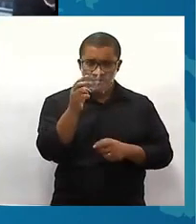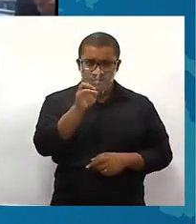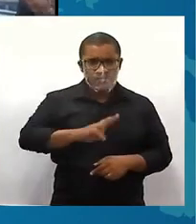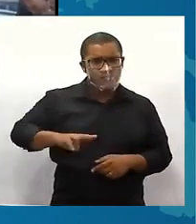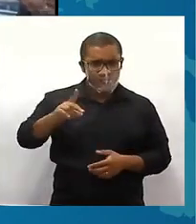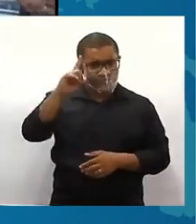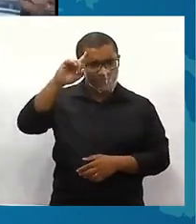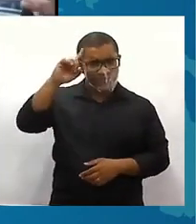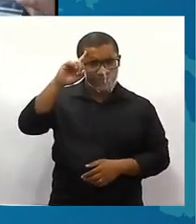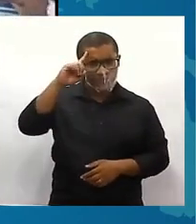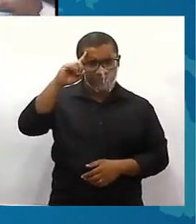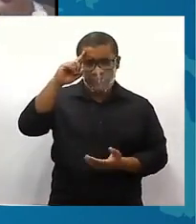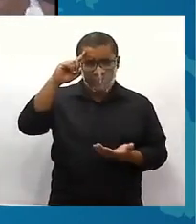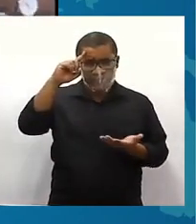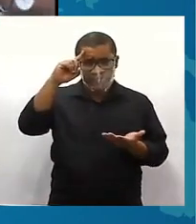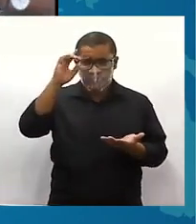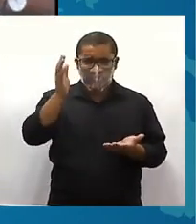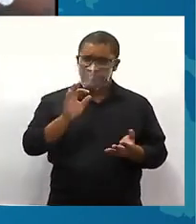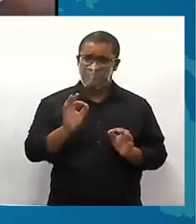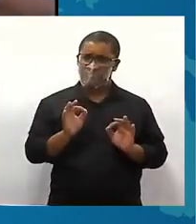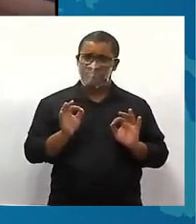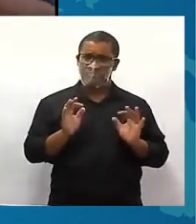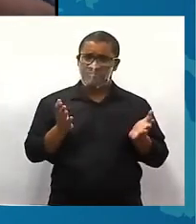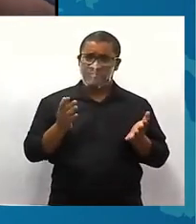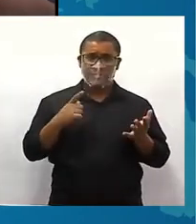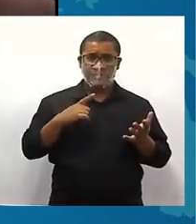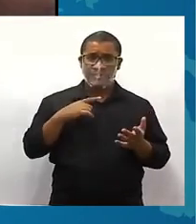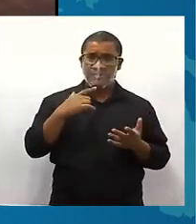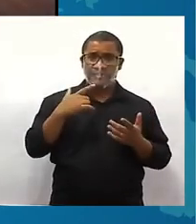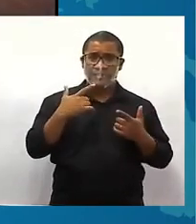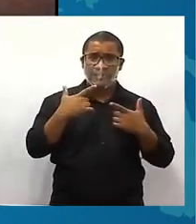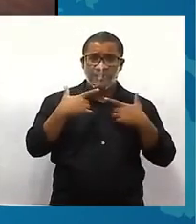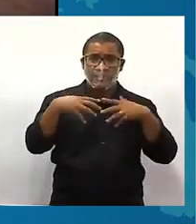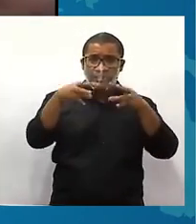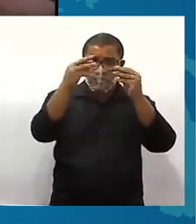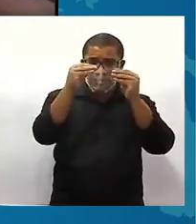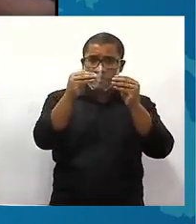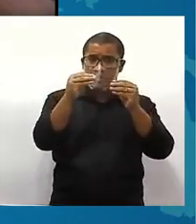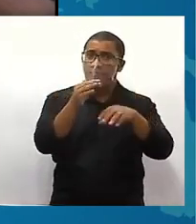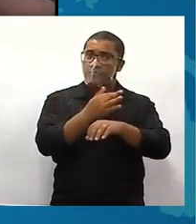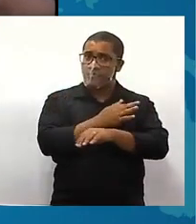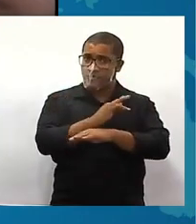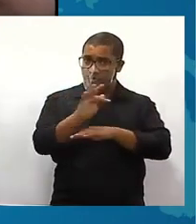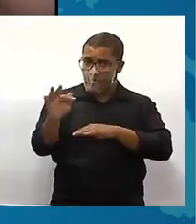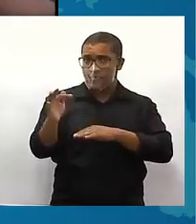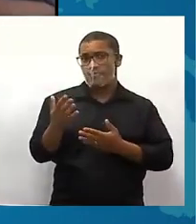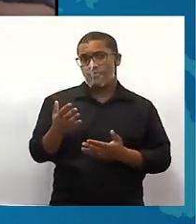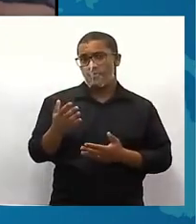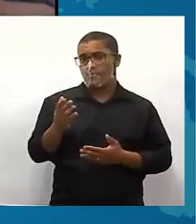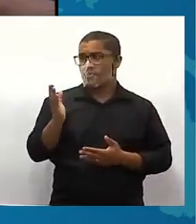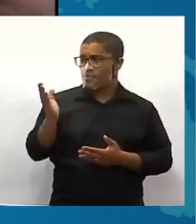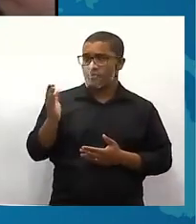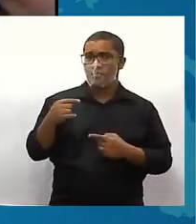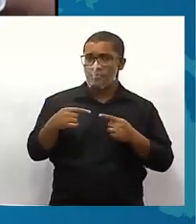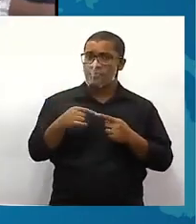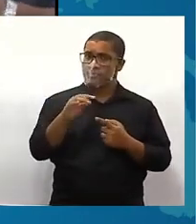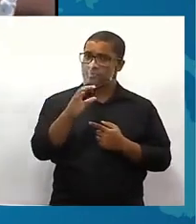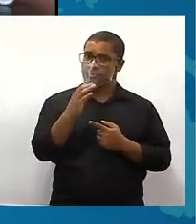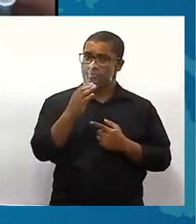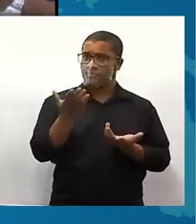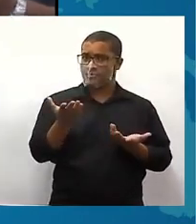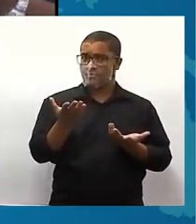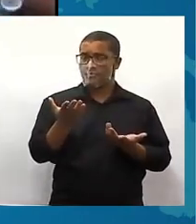nosso cotidiano. Então, ela traz uma linguagem formal, né, científica, e